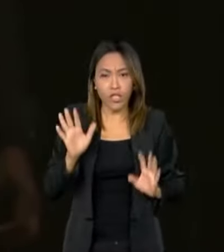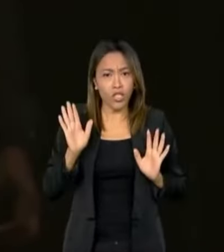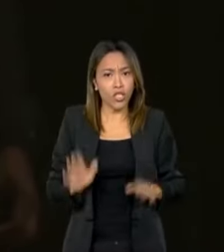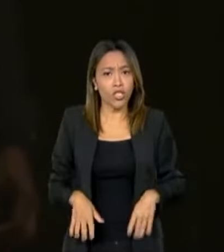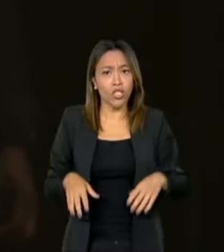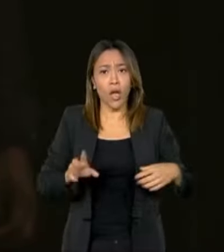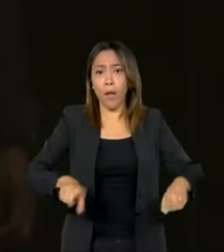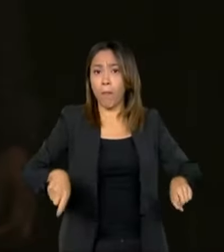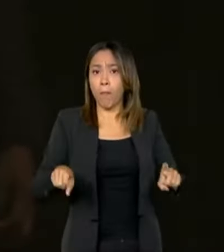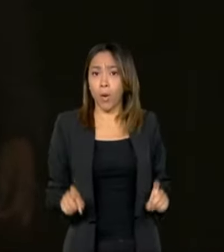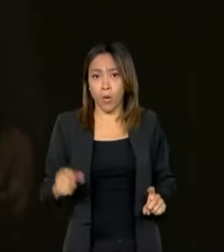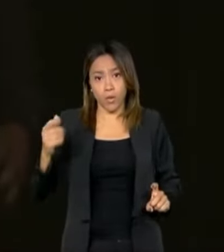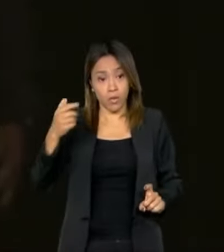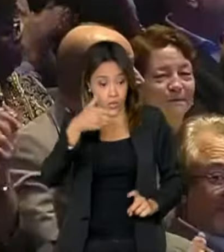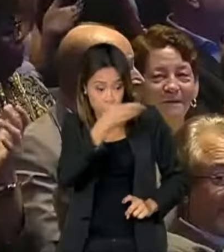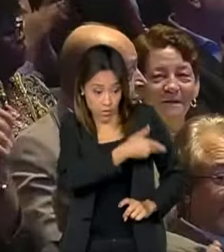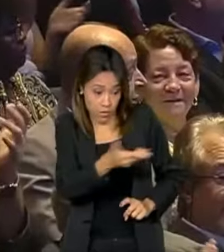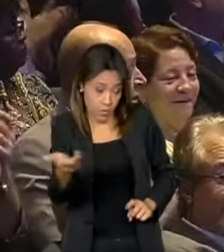que governar.